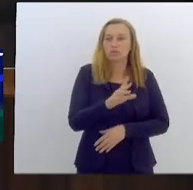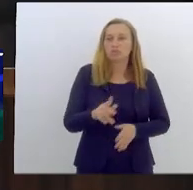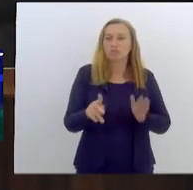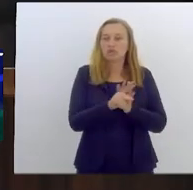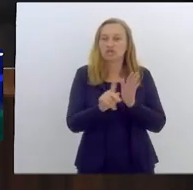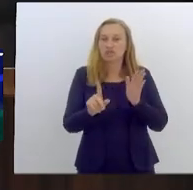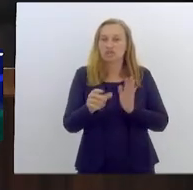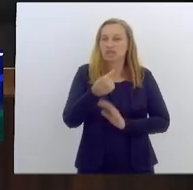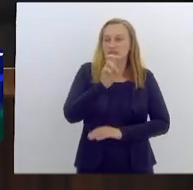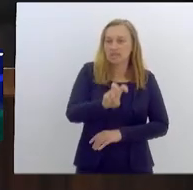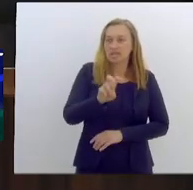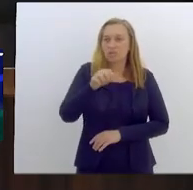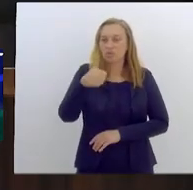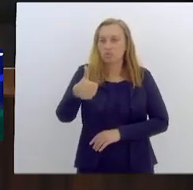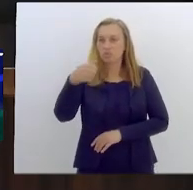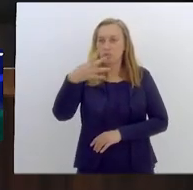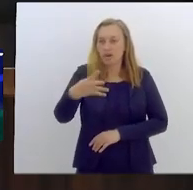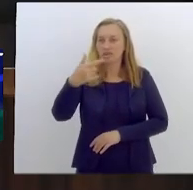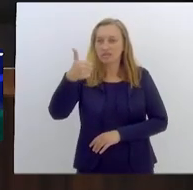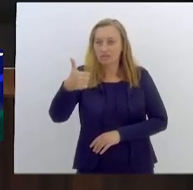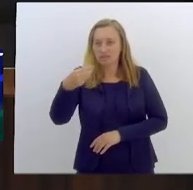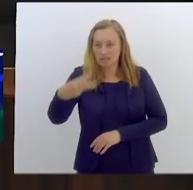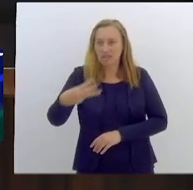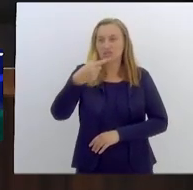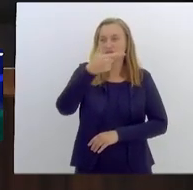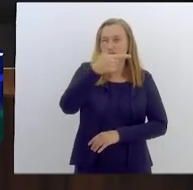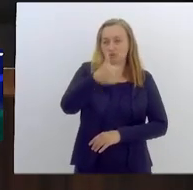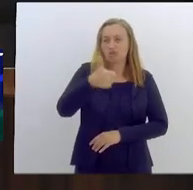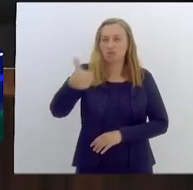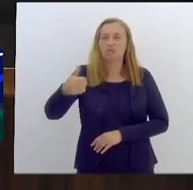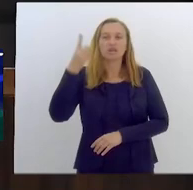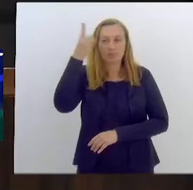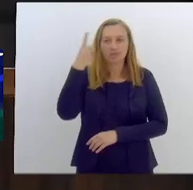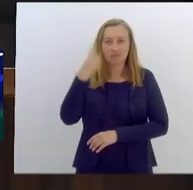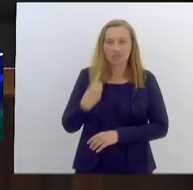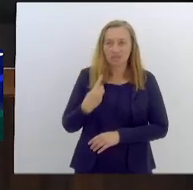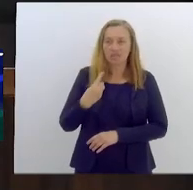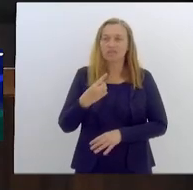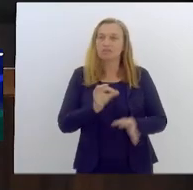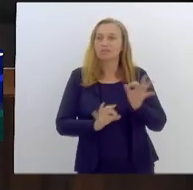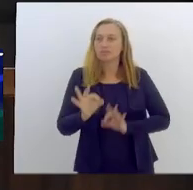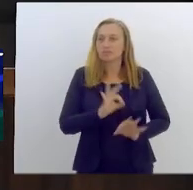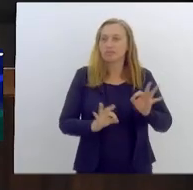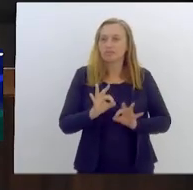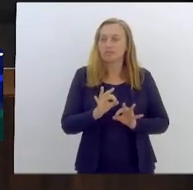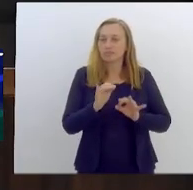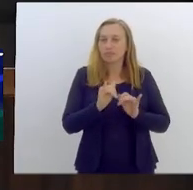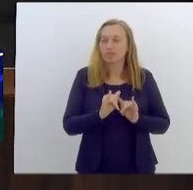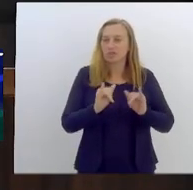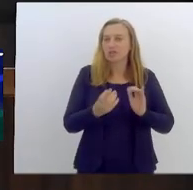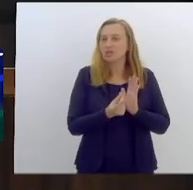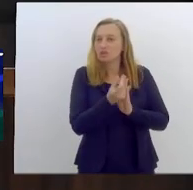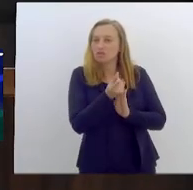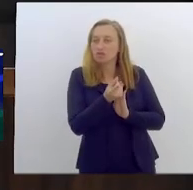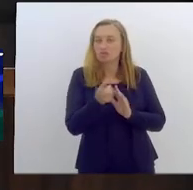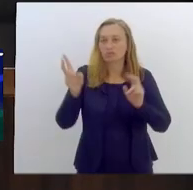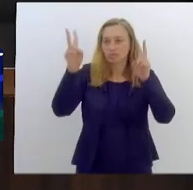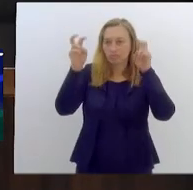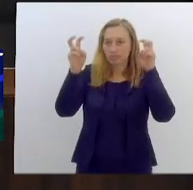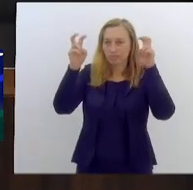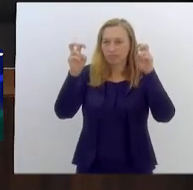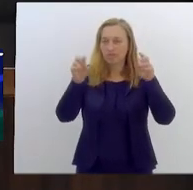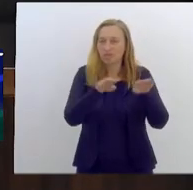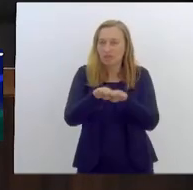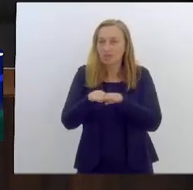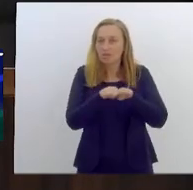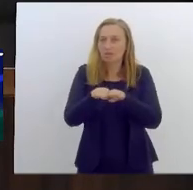número 5143, de 21, de autoria da deputada Dani Monteiro, que dispõe sobre a elaboração e a publicação do orçamento temático da